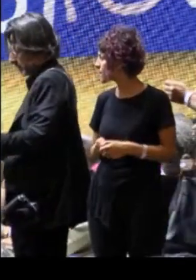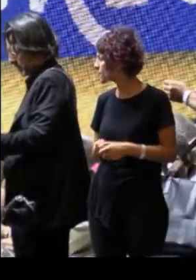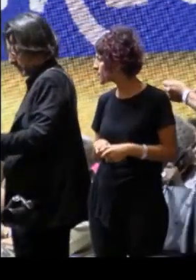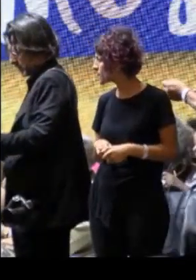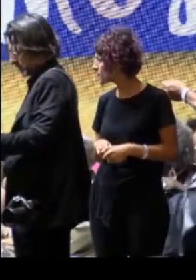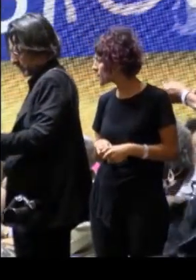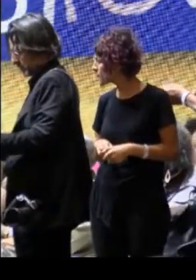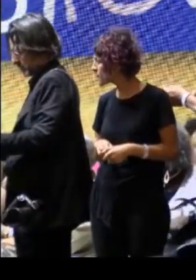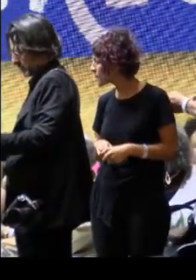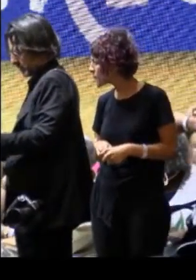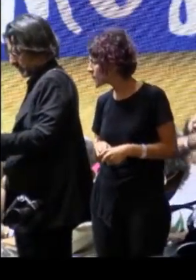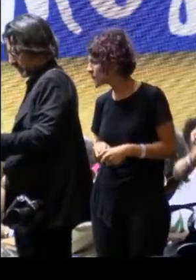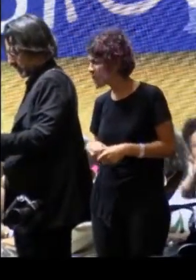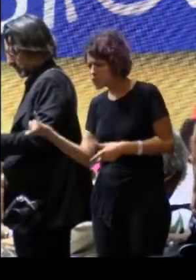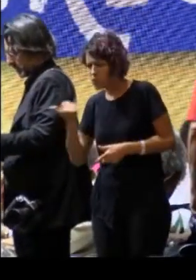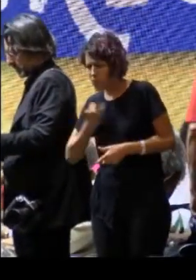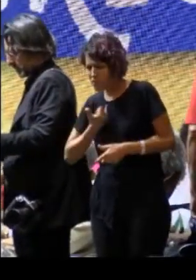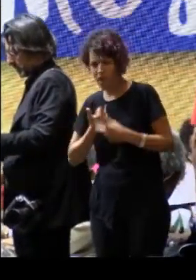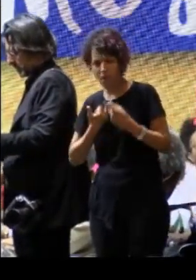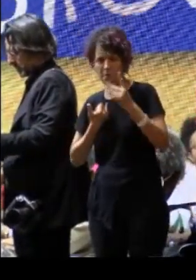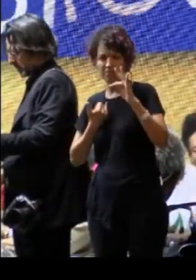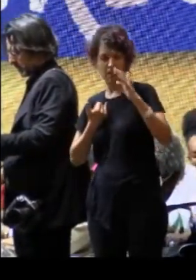Não venham dizer que o PT é radical.